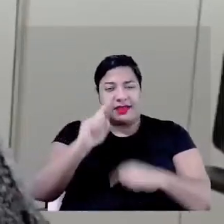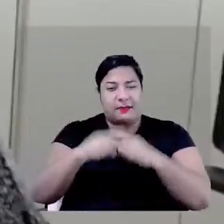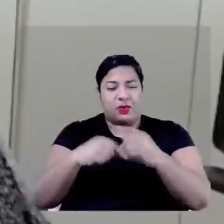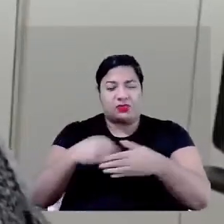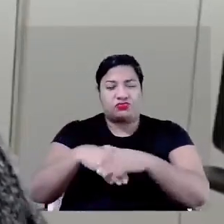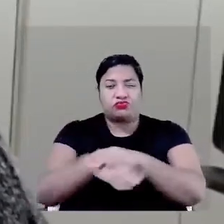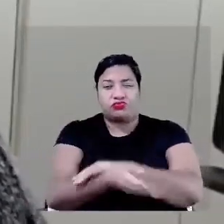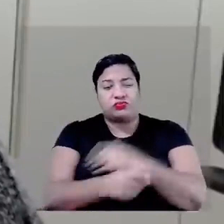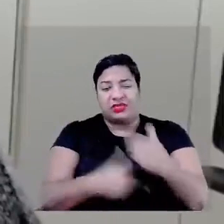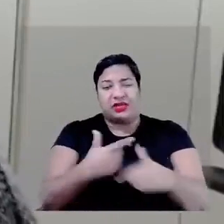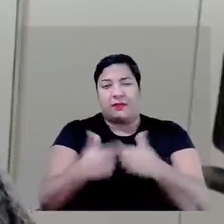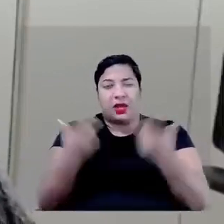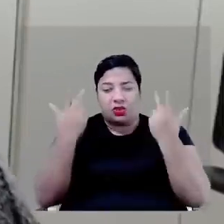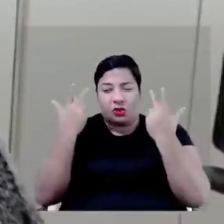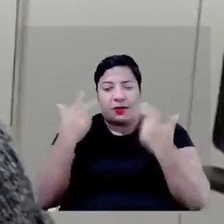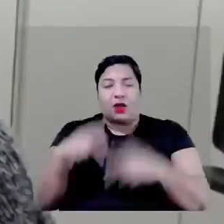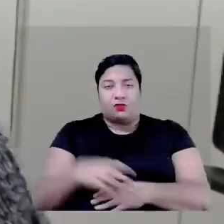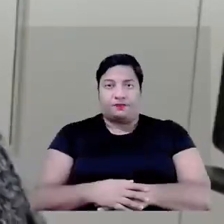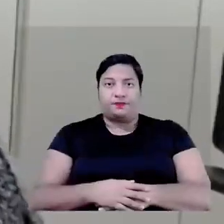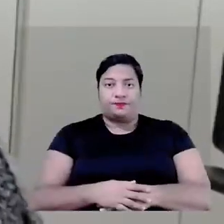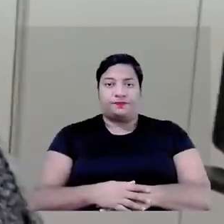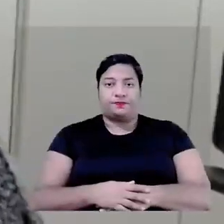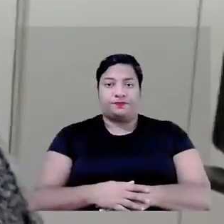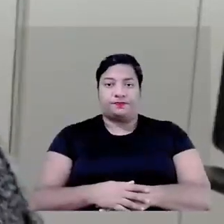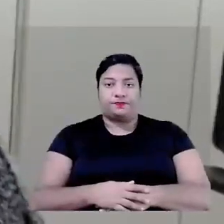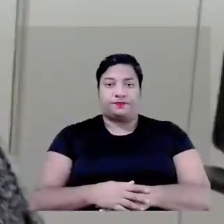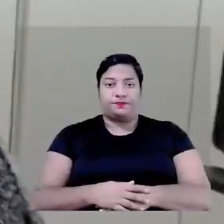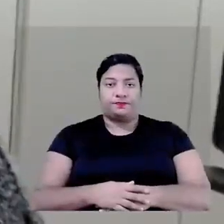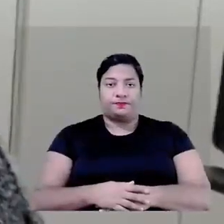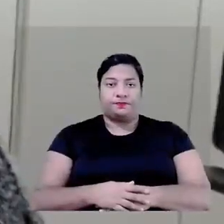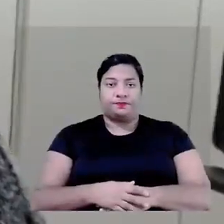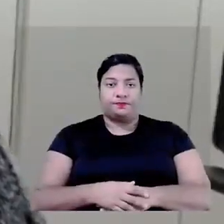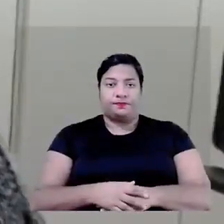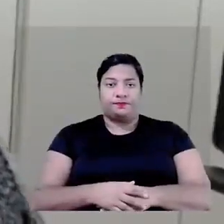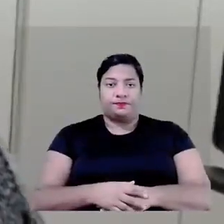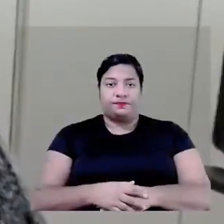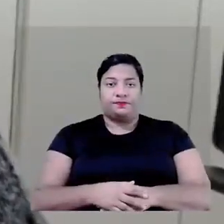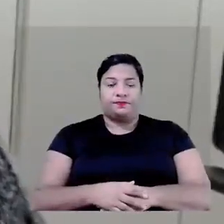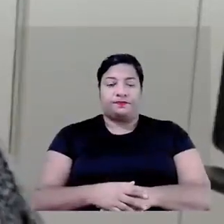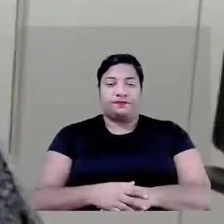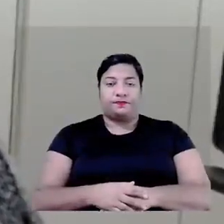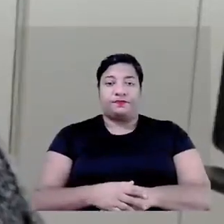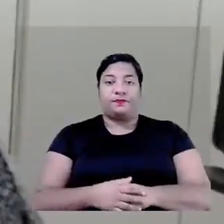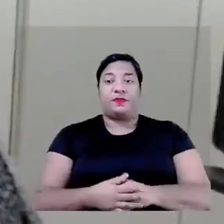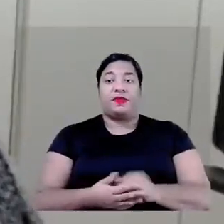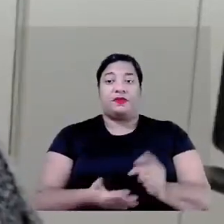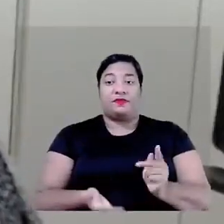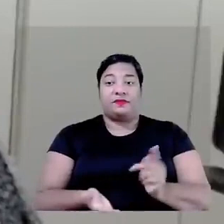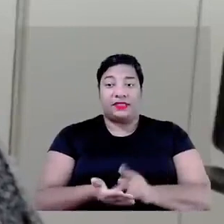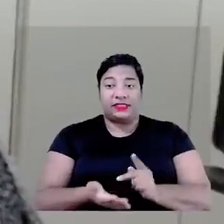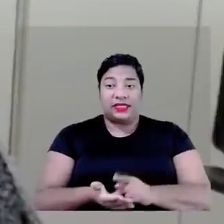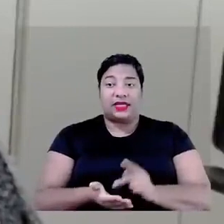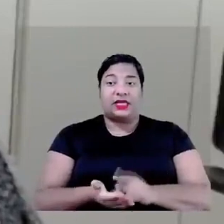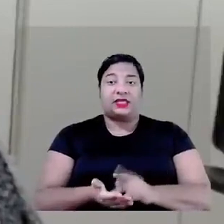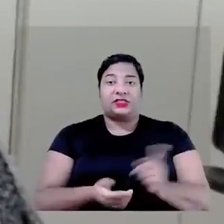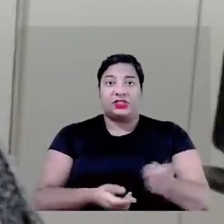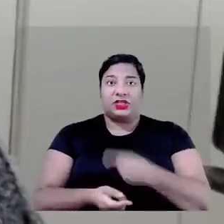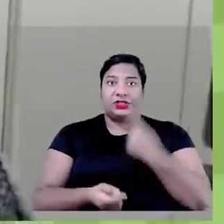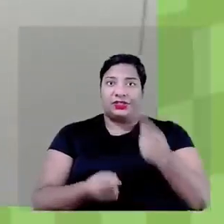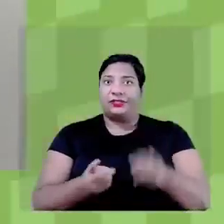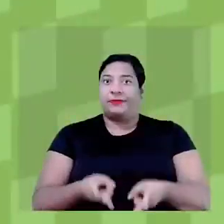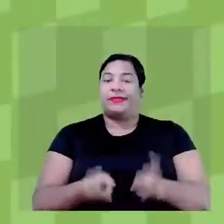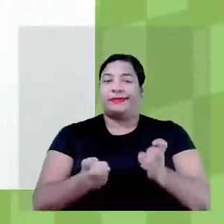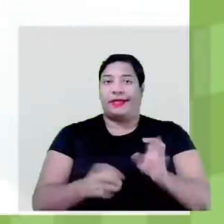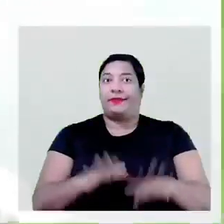mais fluida e mais natural. É, pensando nesse aspecto, a gente vê que nem sempre Cíntia uma Hiromi licitação